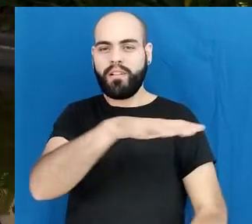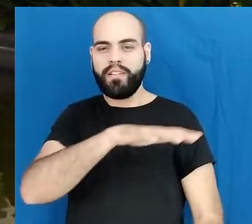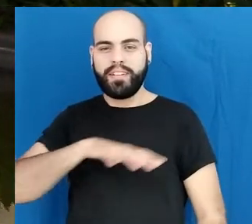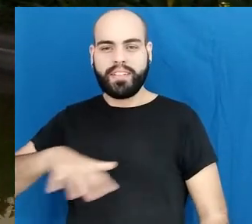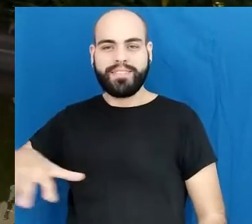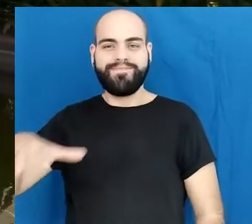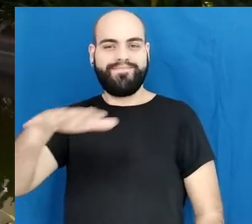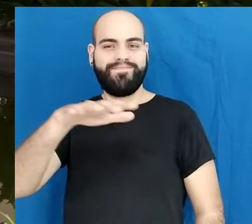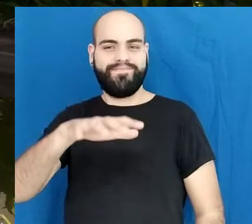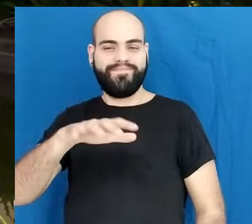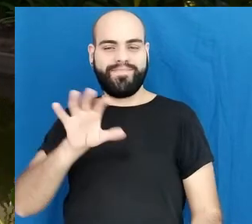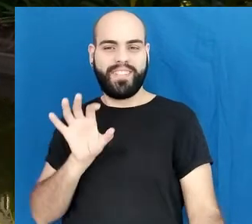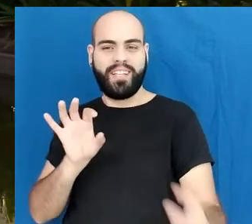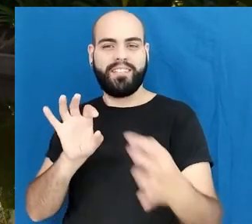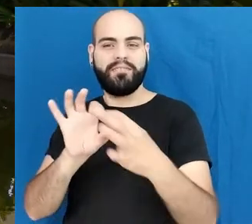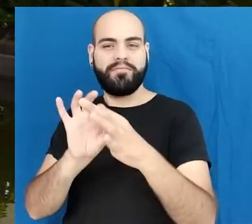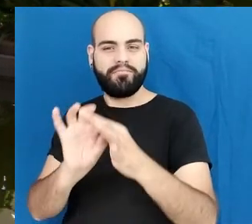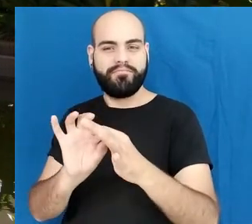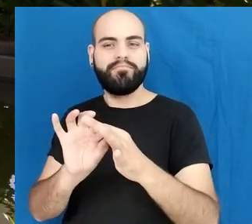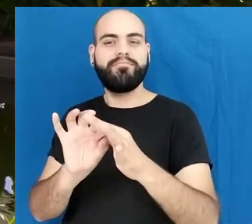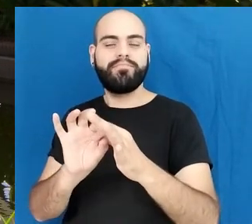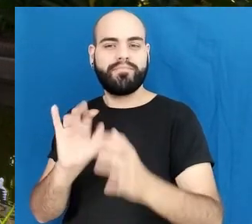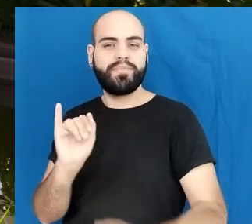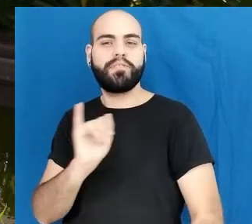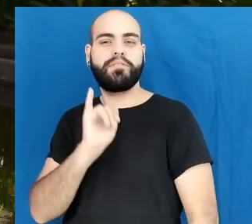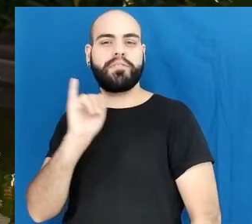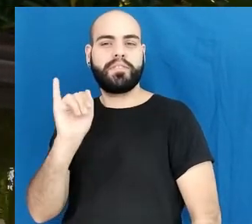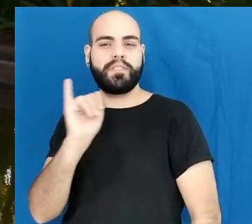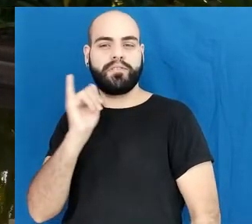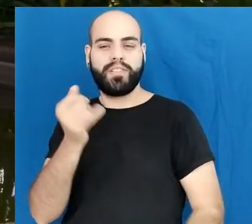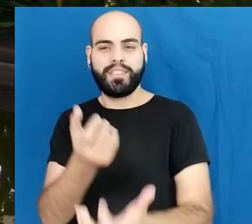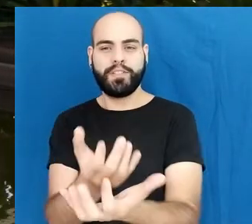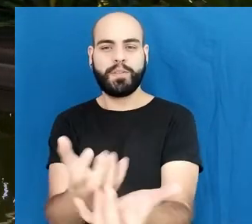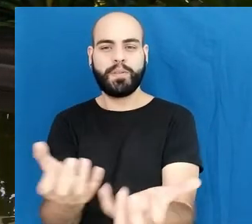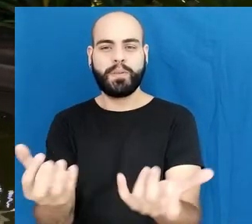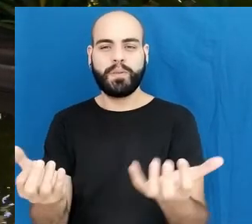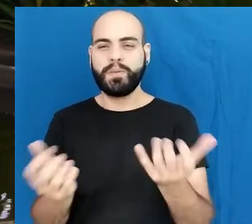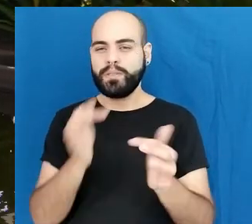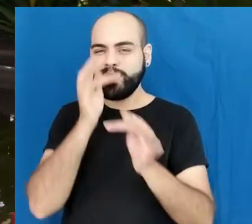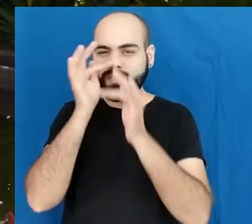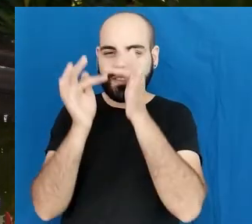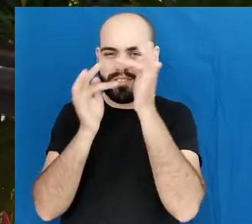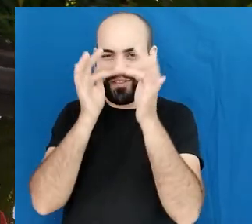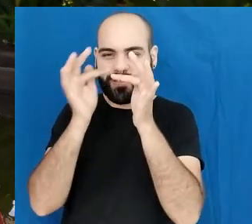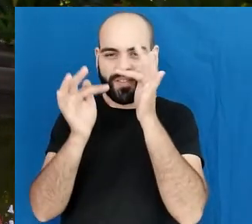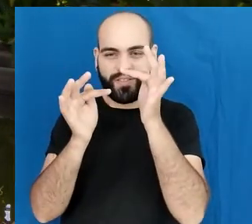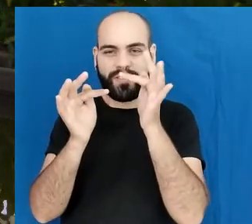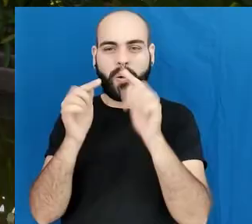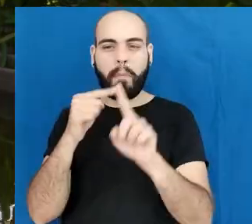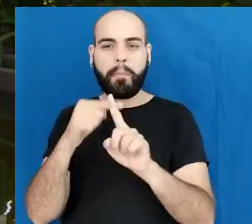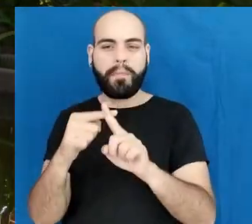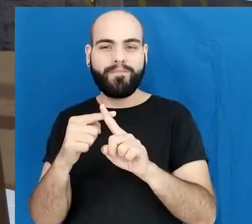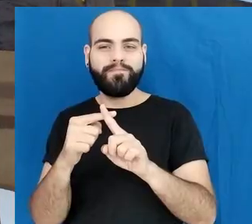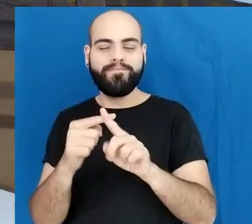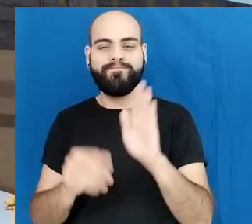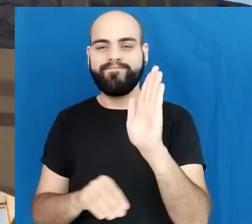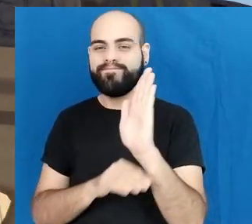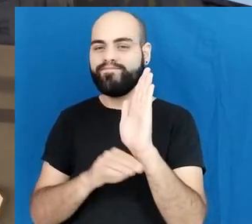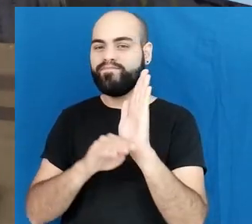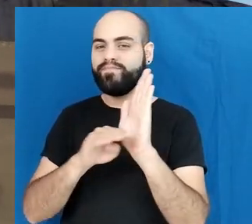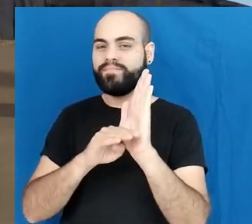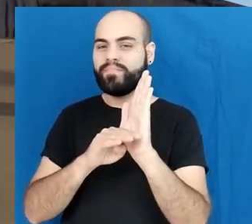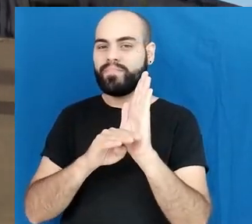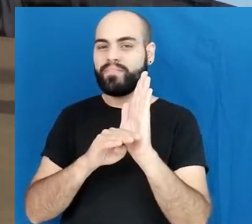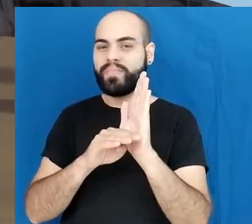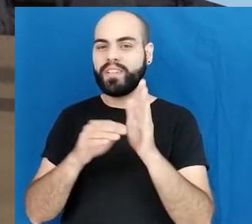distintamente em relação à paisagem. A Casa do Baile ela é uma integração muito grande dos jardins com o